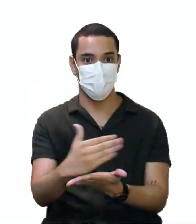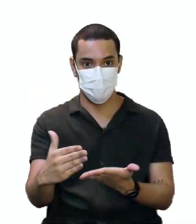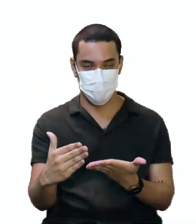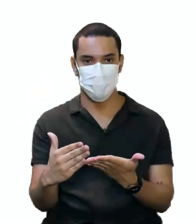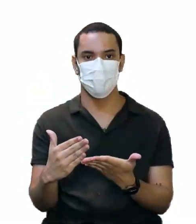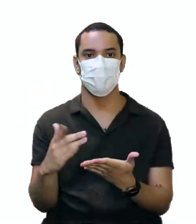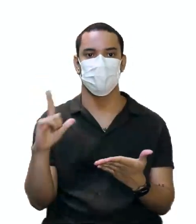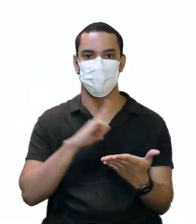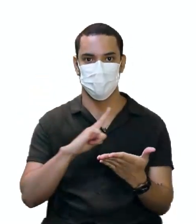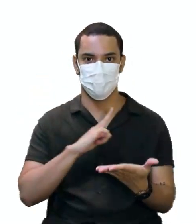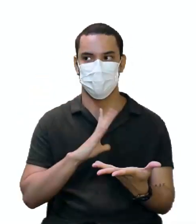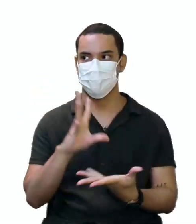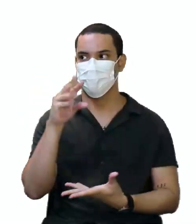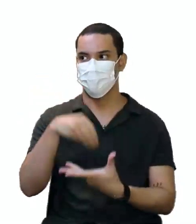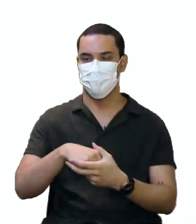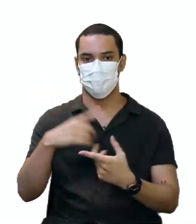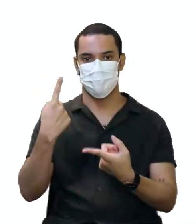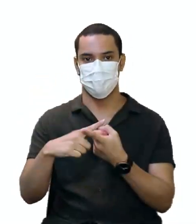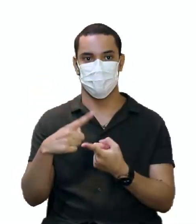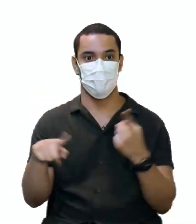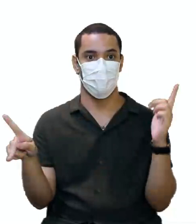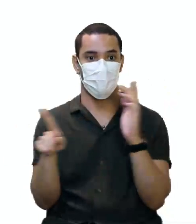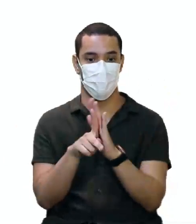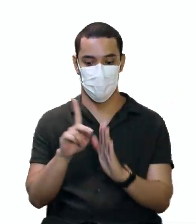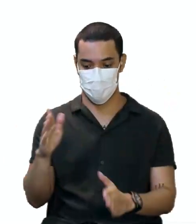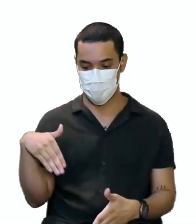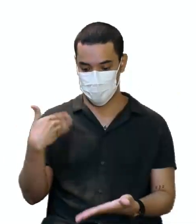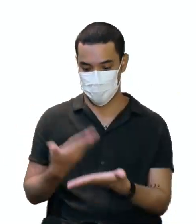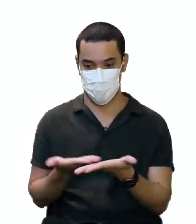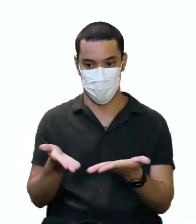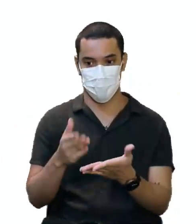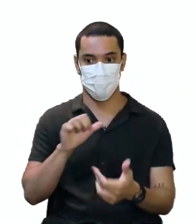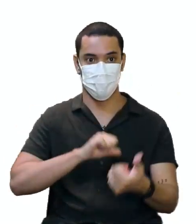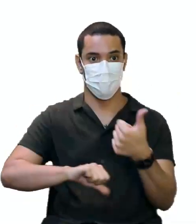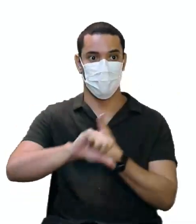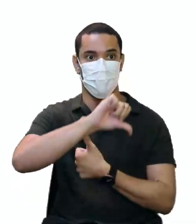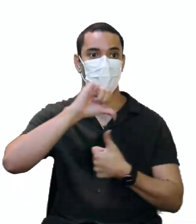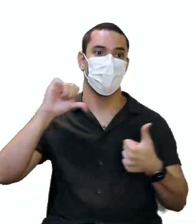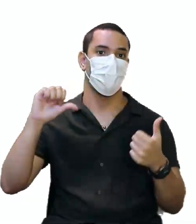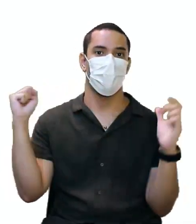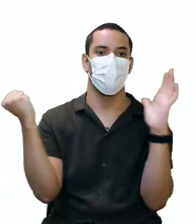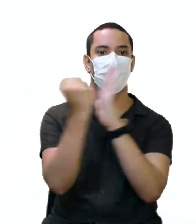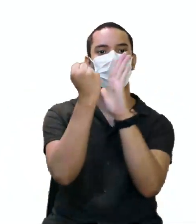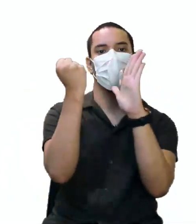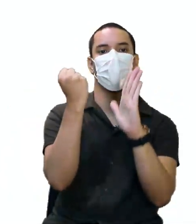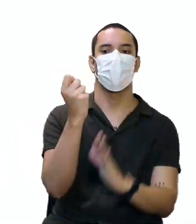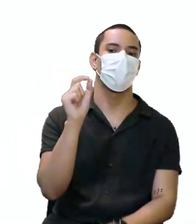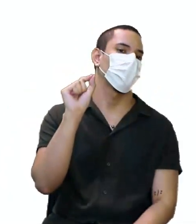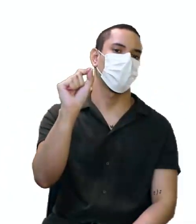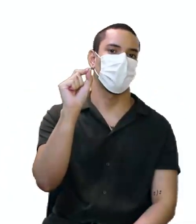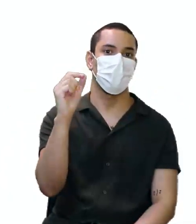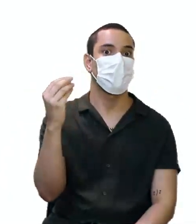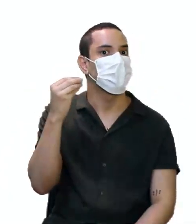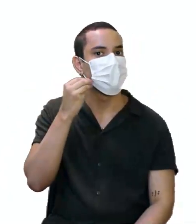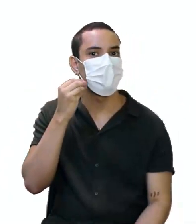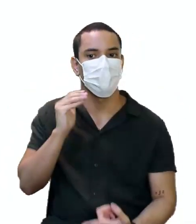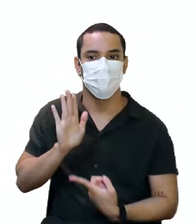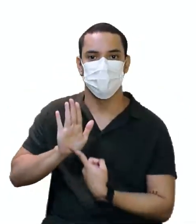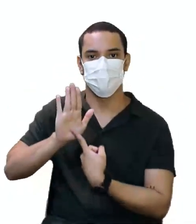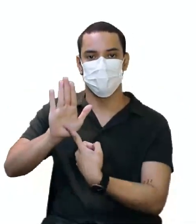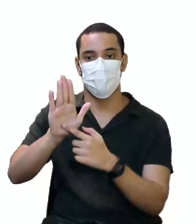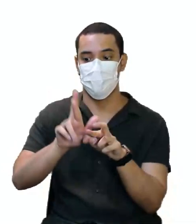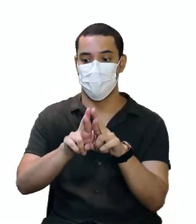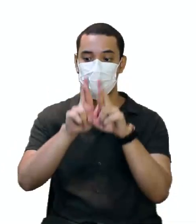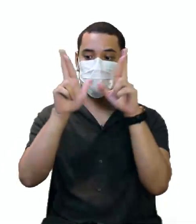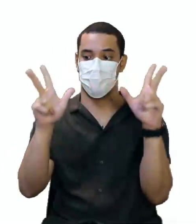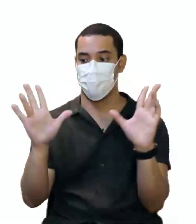gênero Australopithecus para o que nós temos hoje? Que transformações marcaram e evidenciaram essas